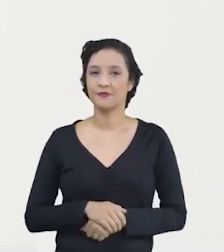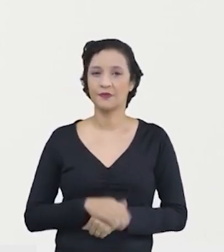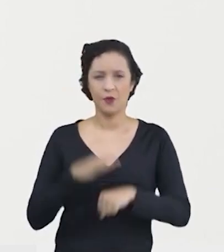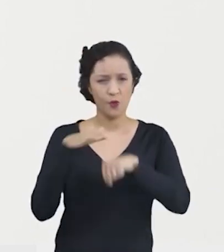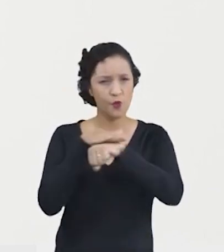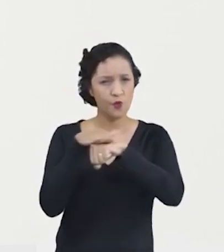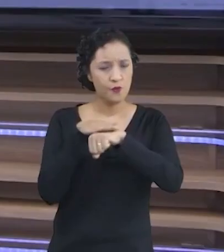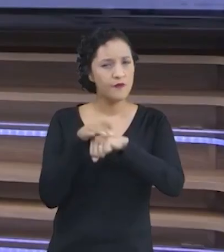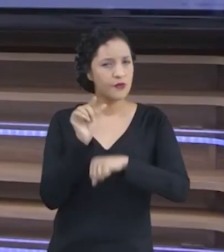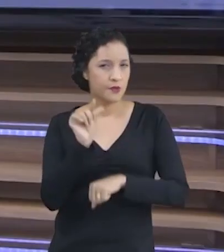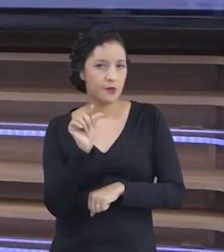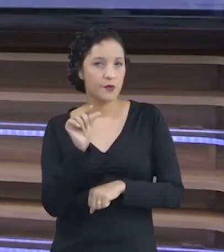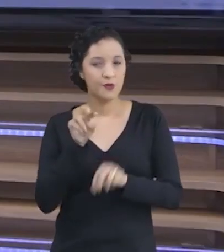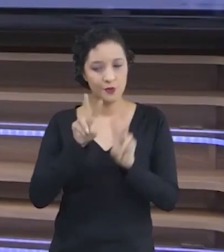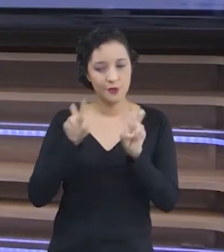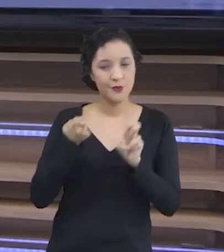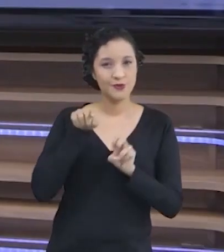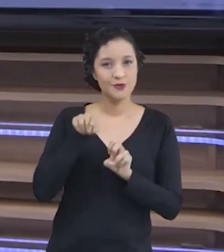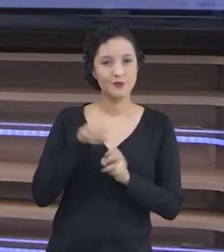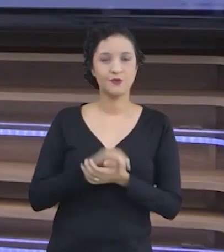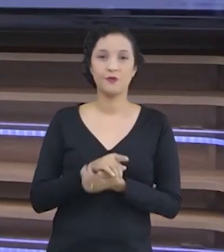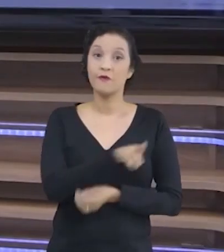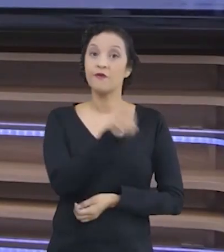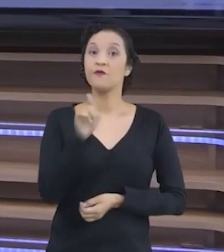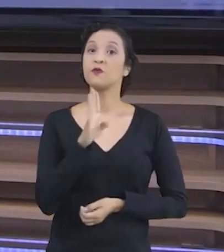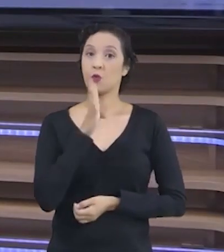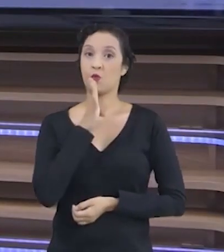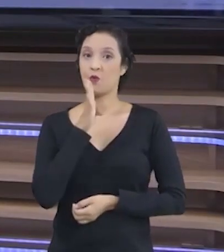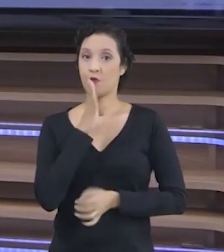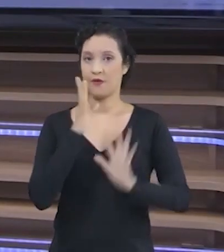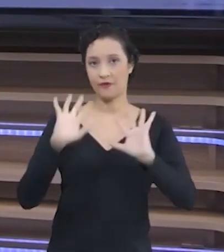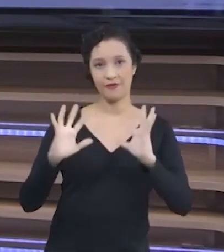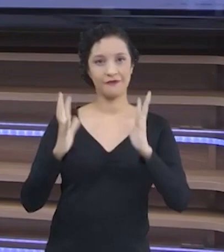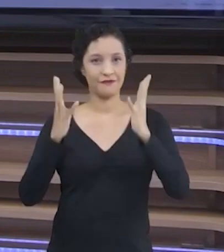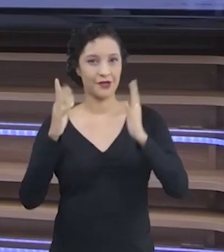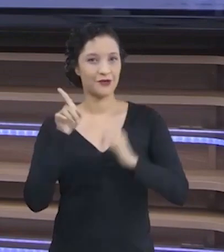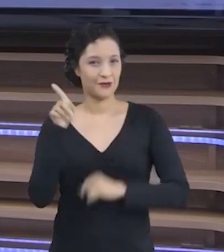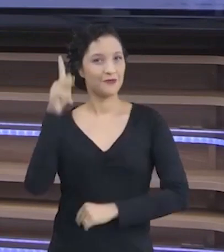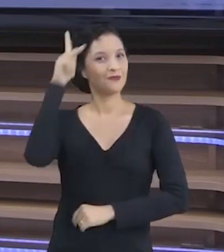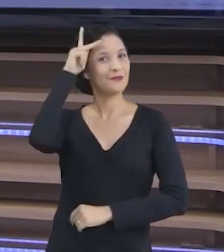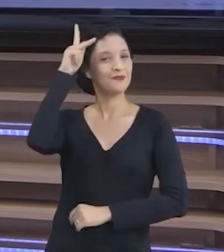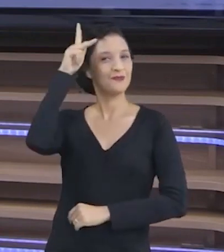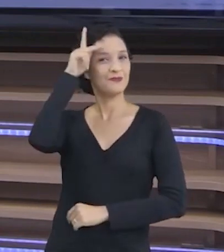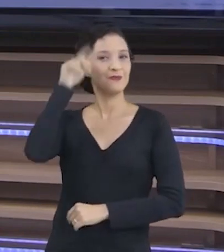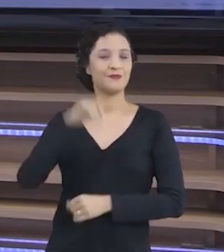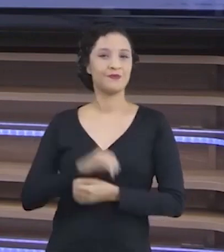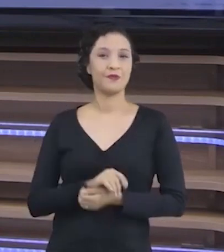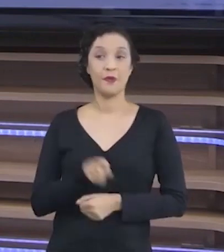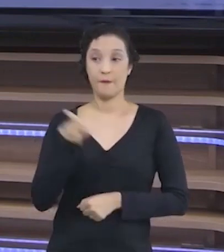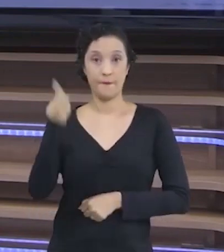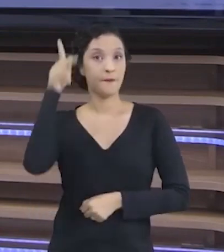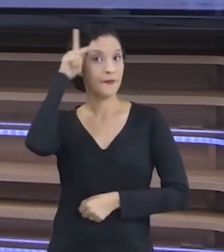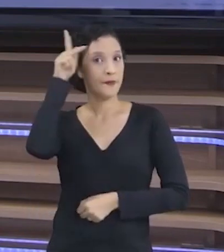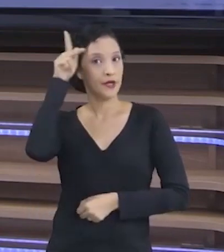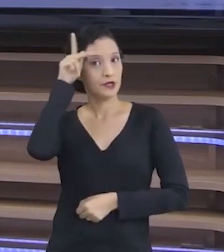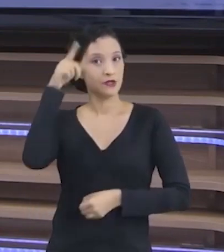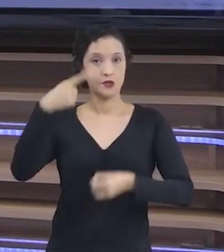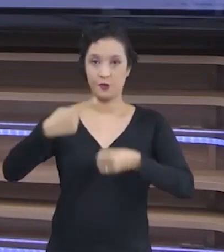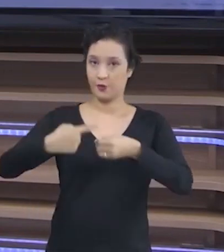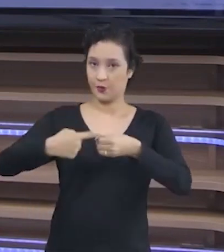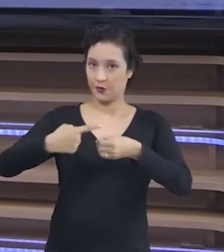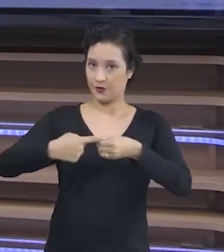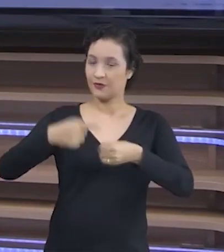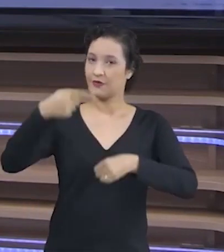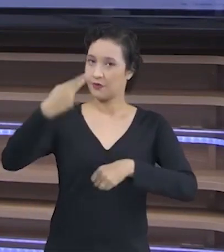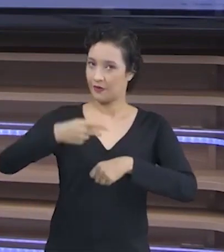com vocês sobre isso. Alguém aqui conhece o Festival Folclórico de Parintins? Parintins é um município que nós temos